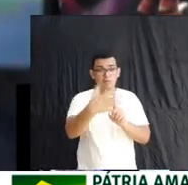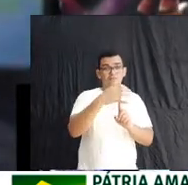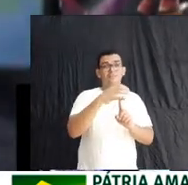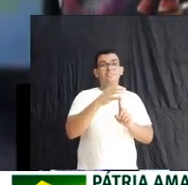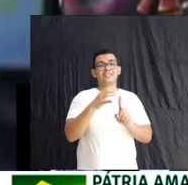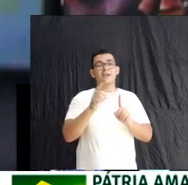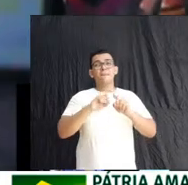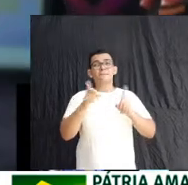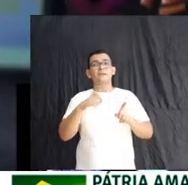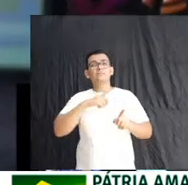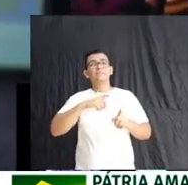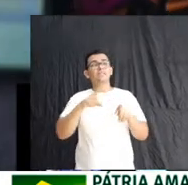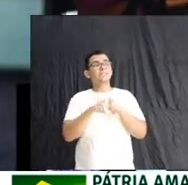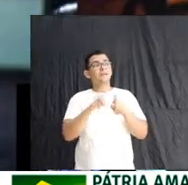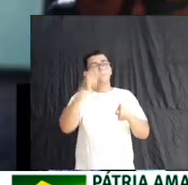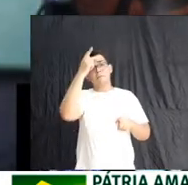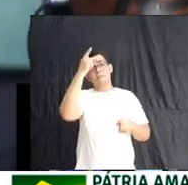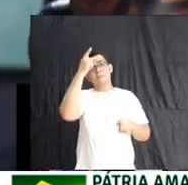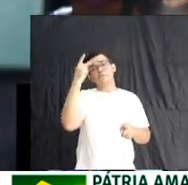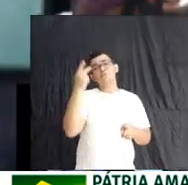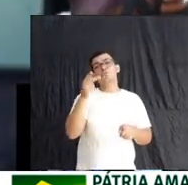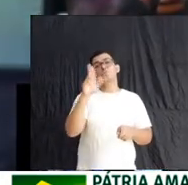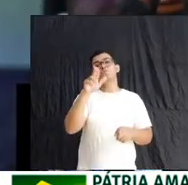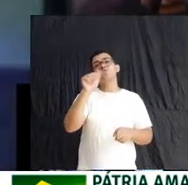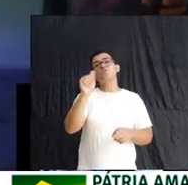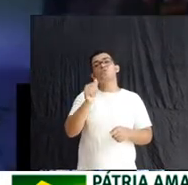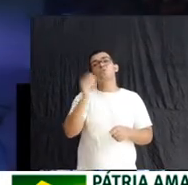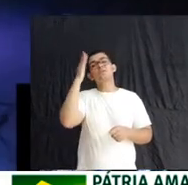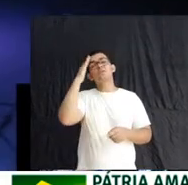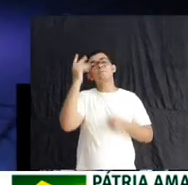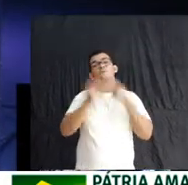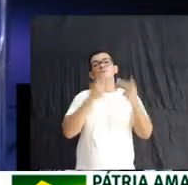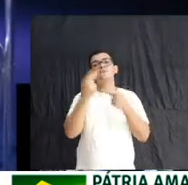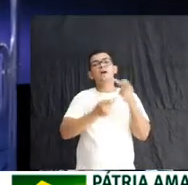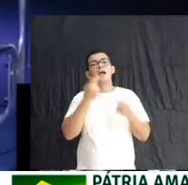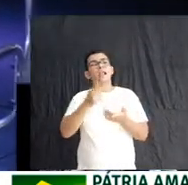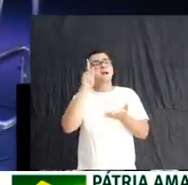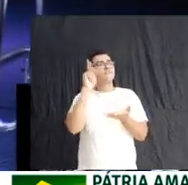saiba dizer a verdade.